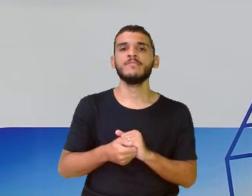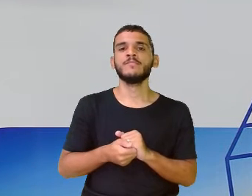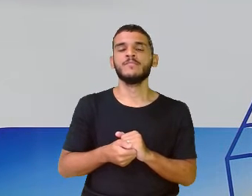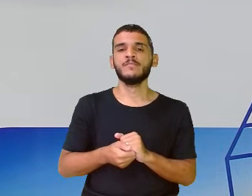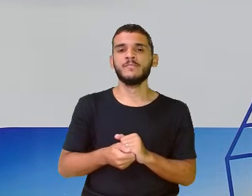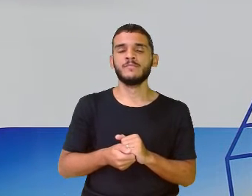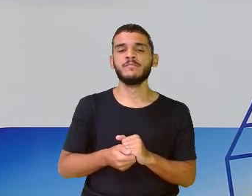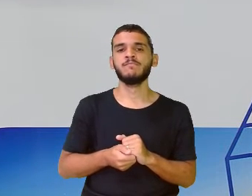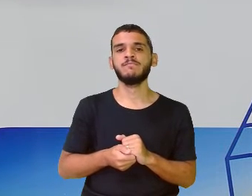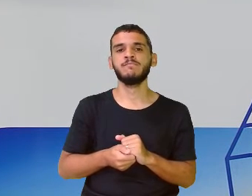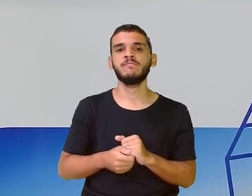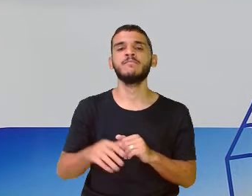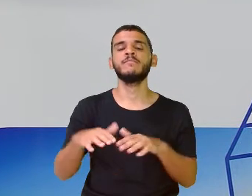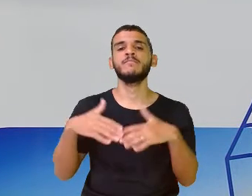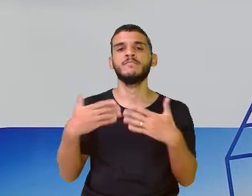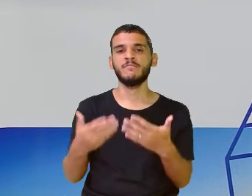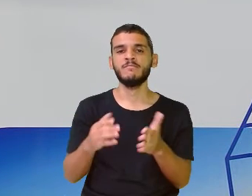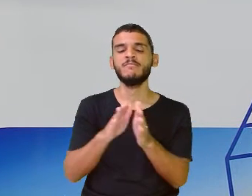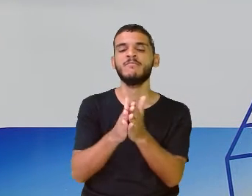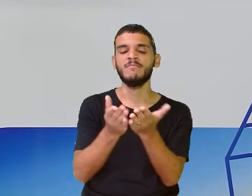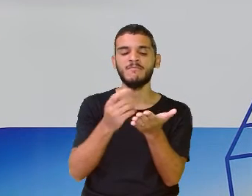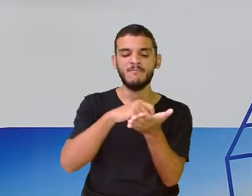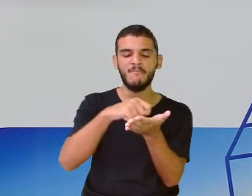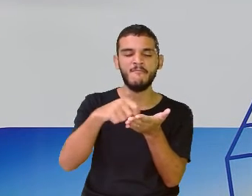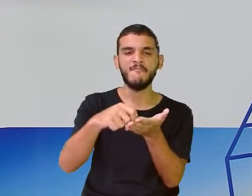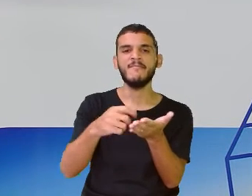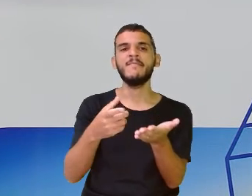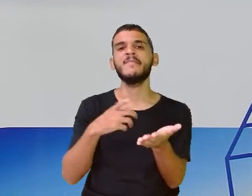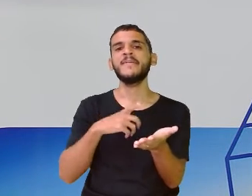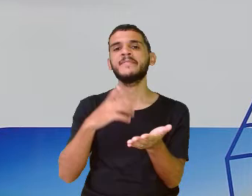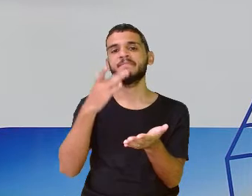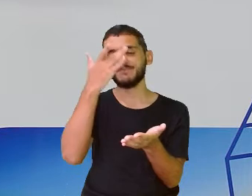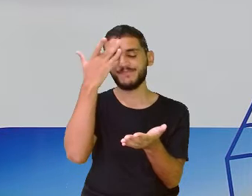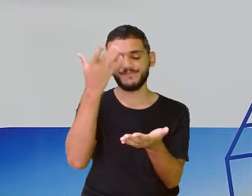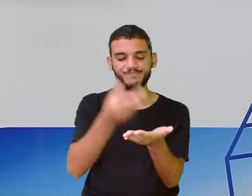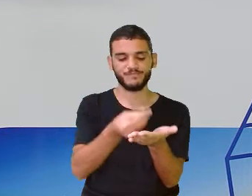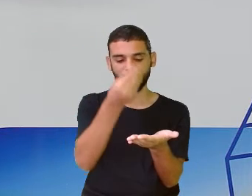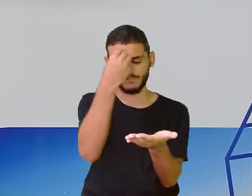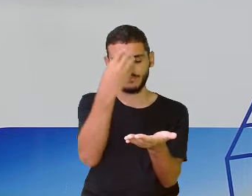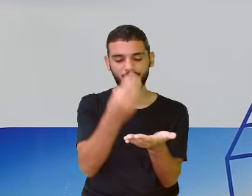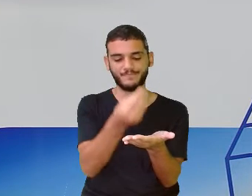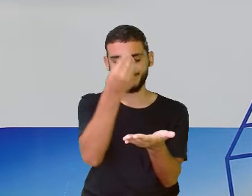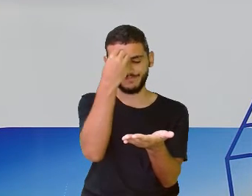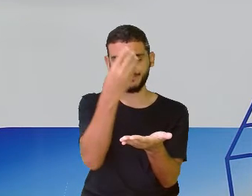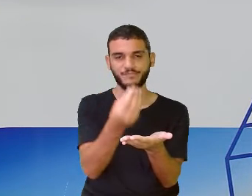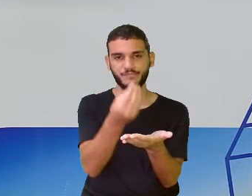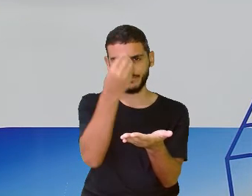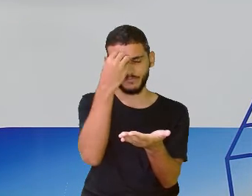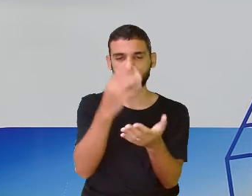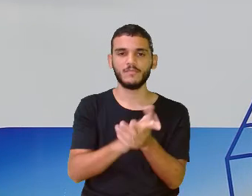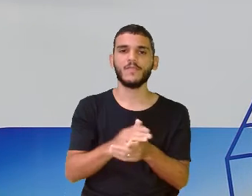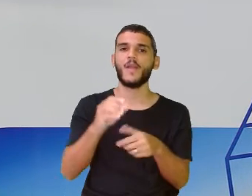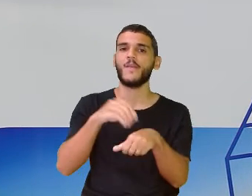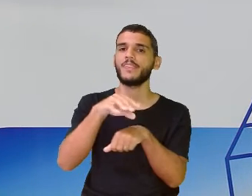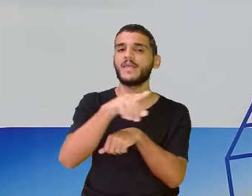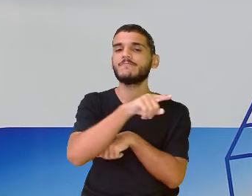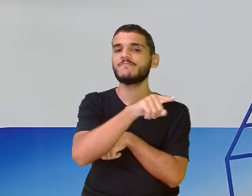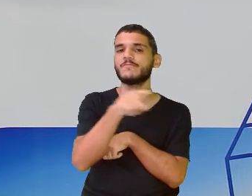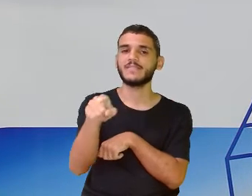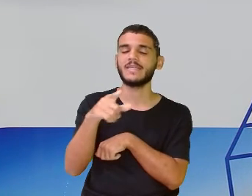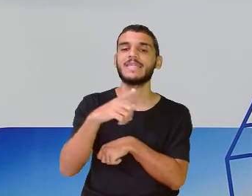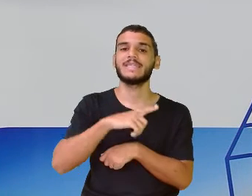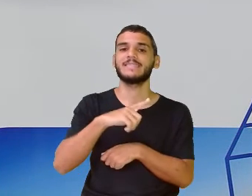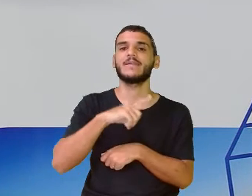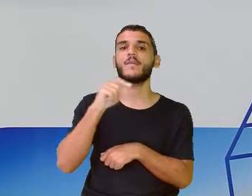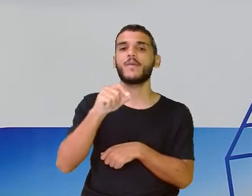de anotar, de registrar, faz com que o conhecimento fique mais fixado aí na sua cabeça. Então, fica a minha dica, tem um caderninho aí